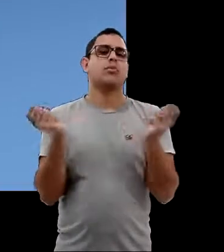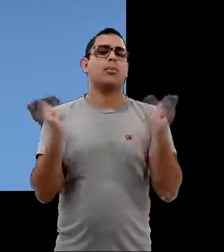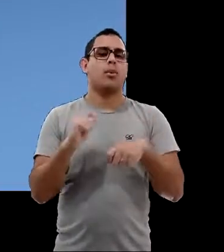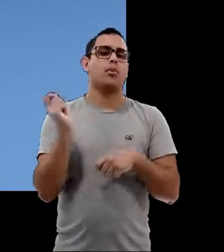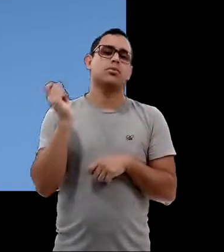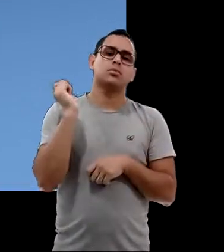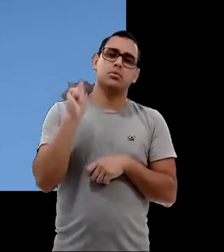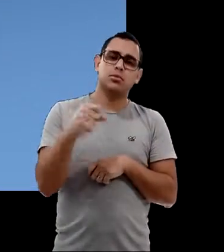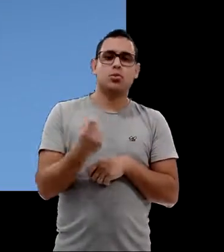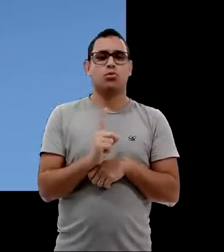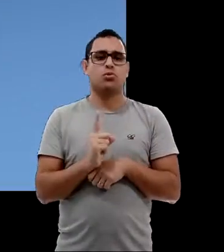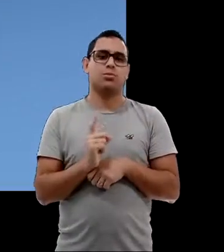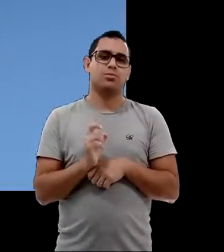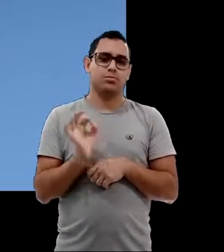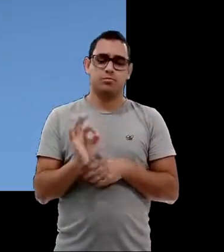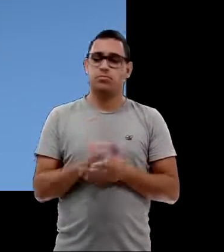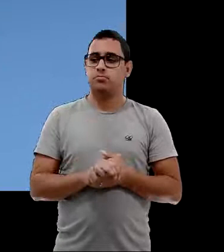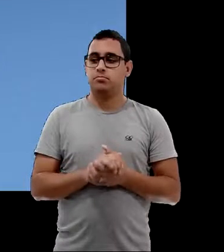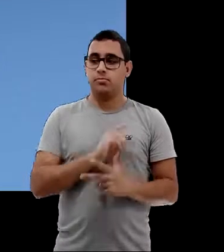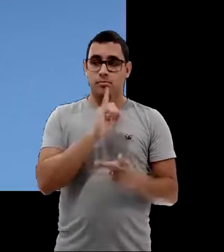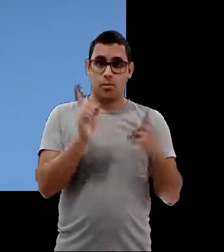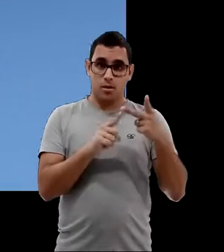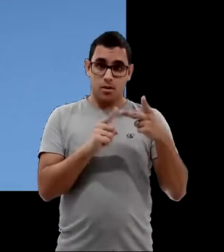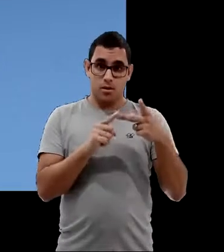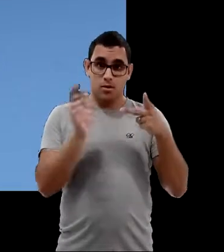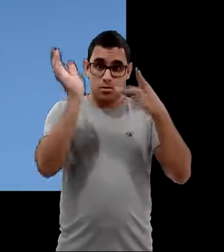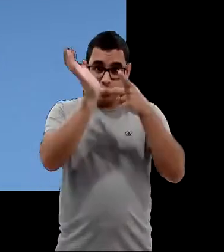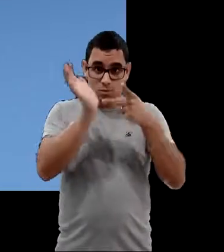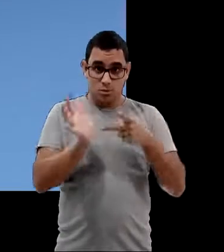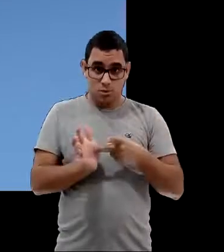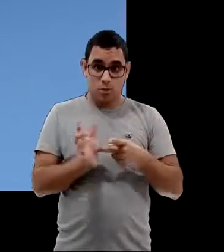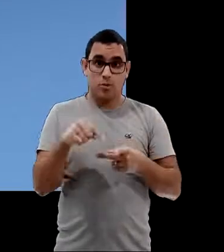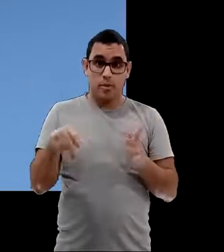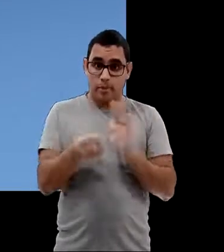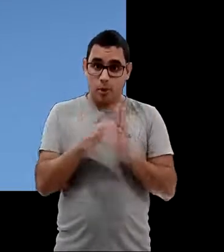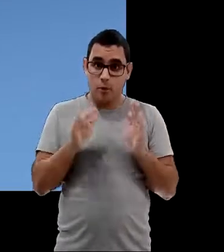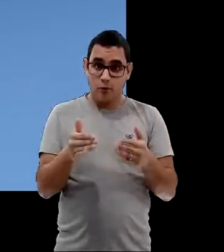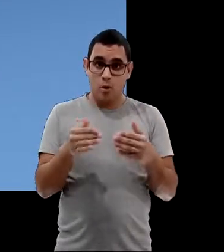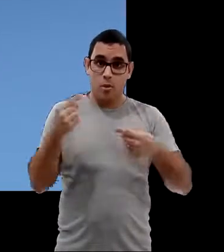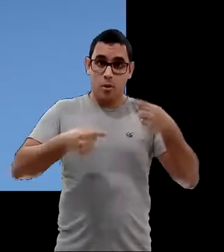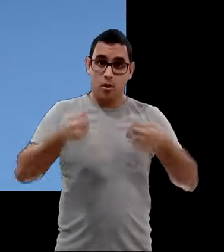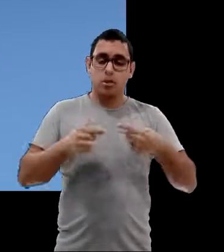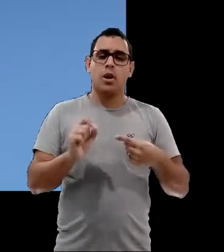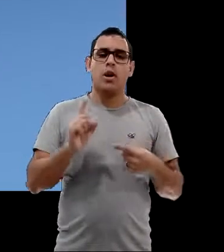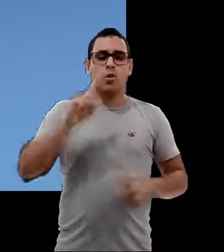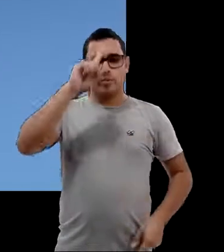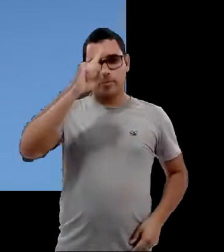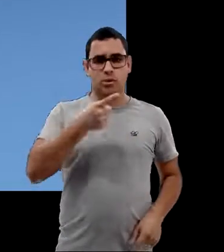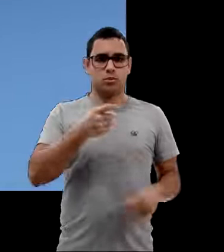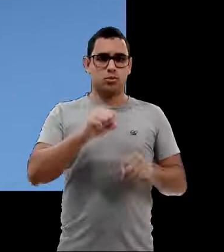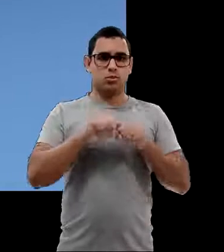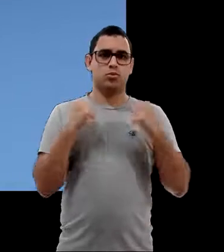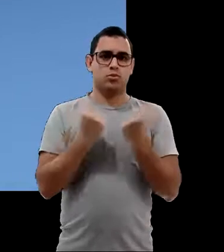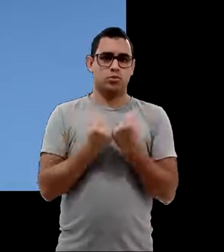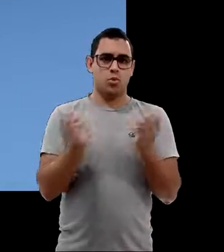condição econômica do indivíduo. A estratificação política se refere ao mando